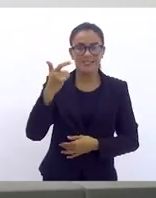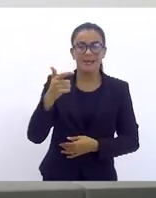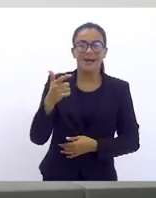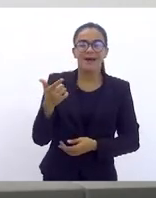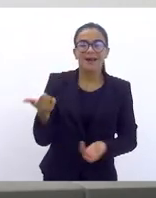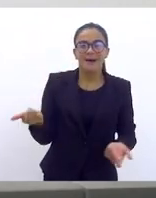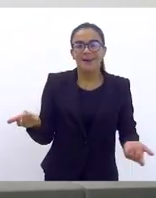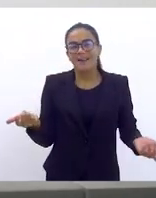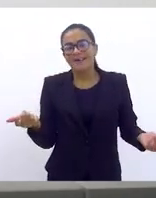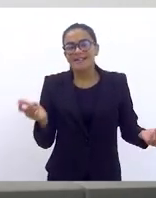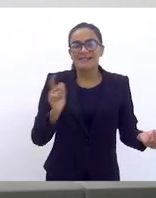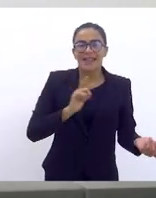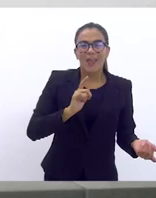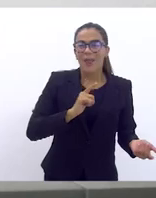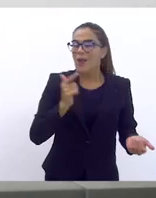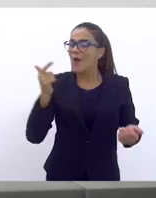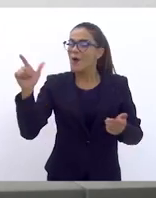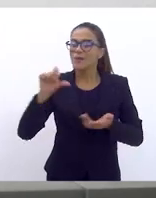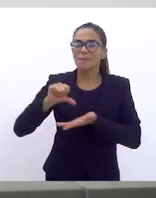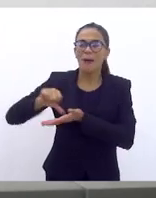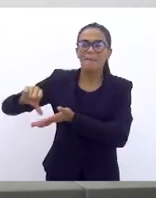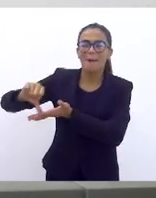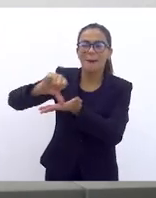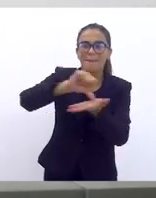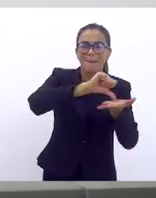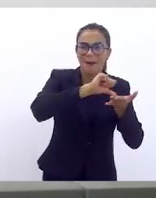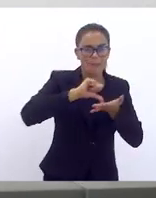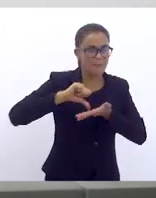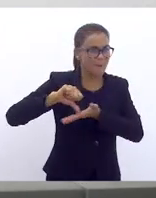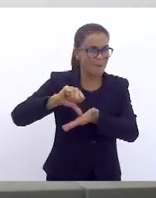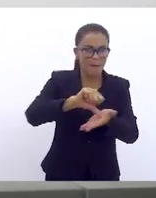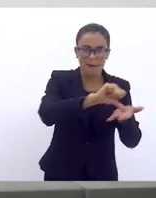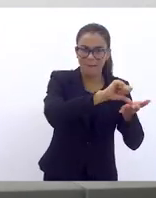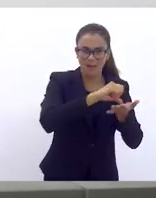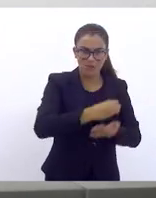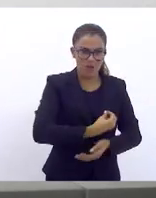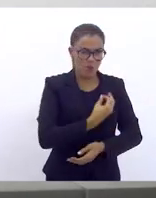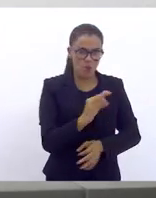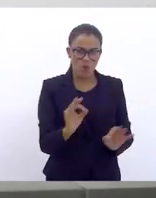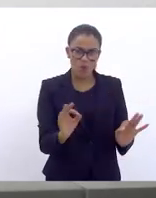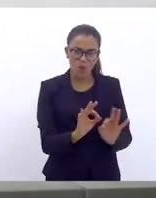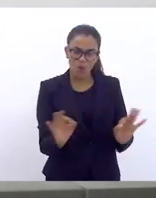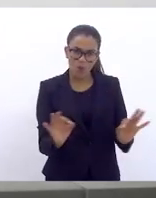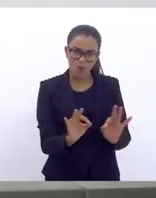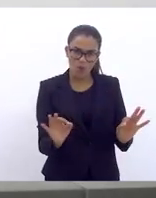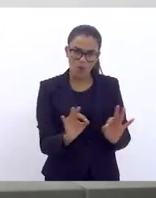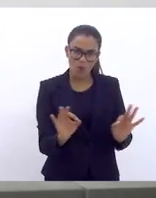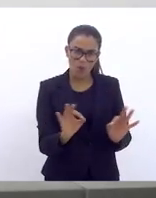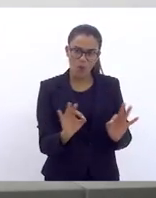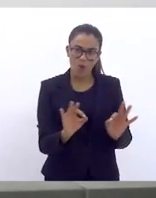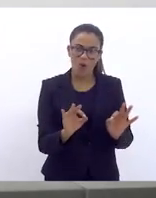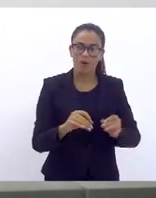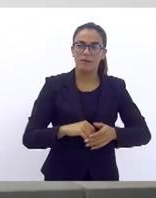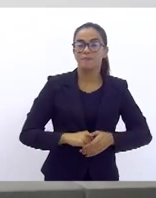algumas outras centralidades mas que não estão presentes né na